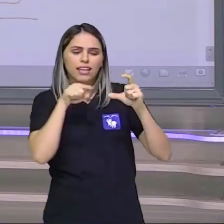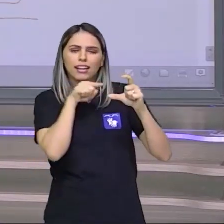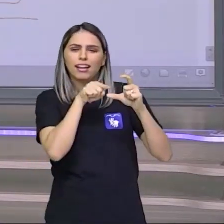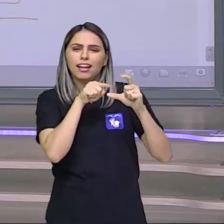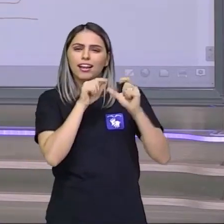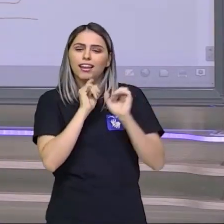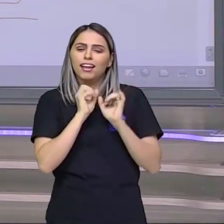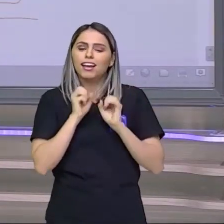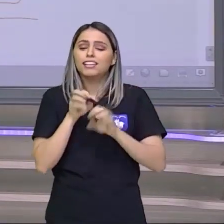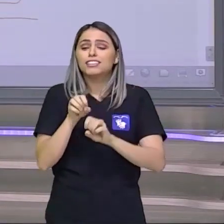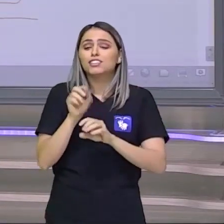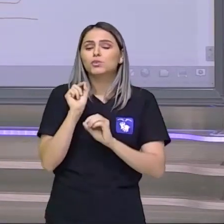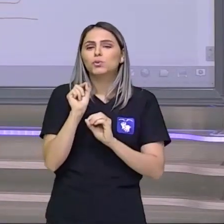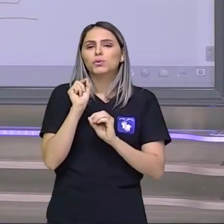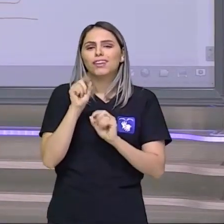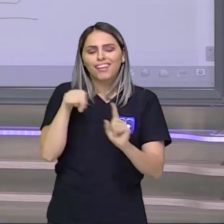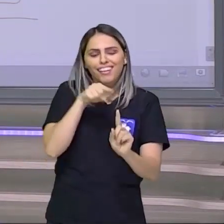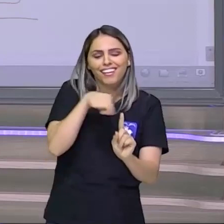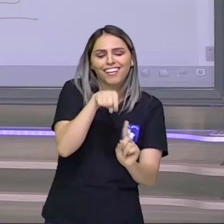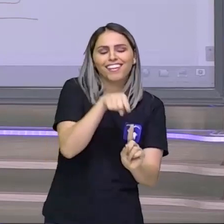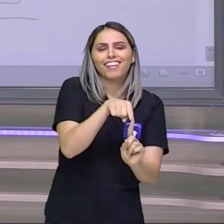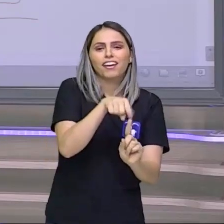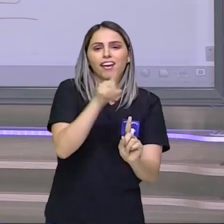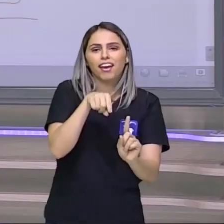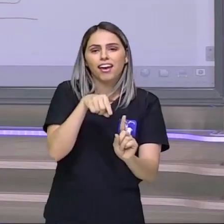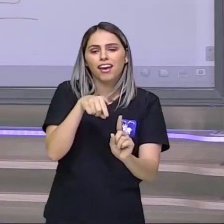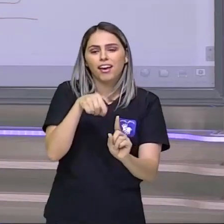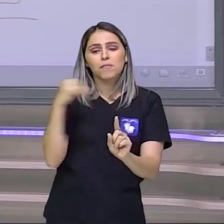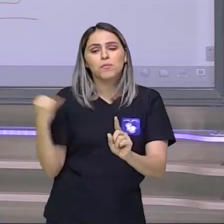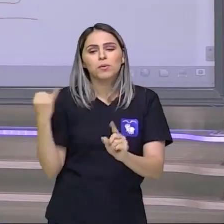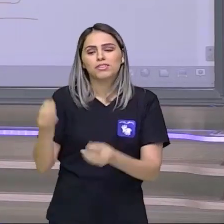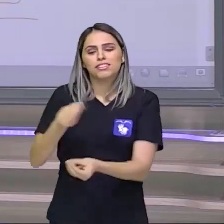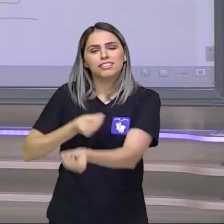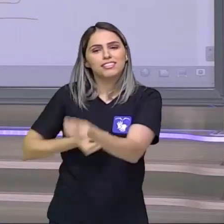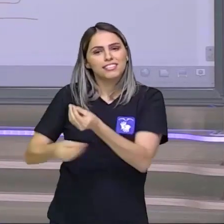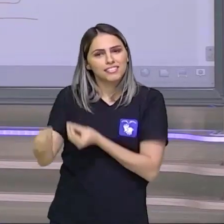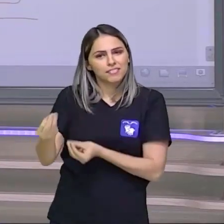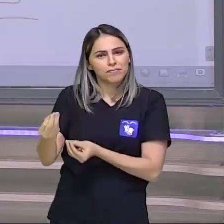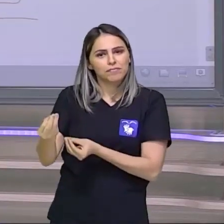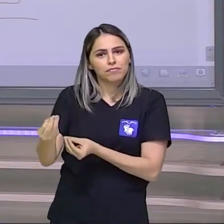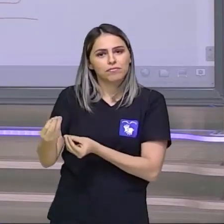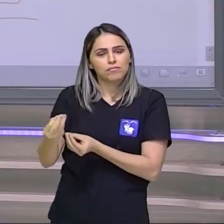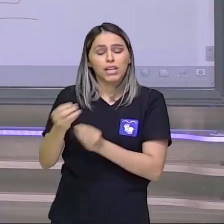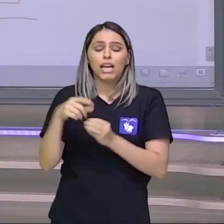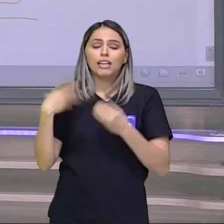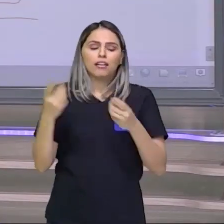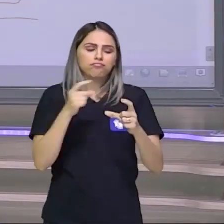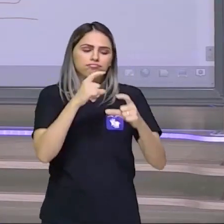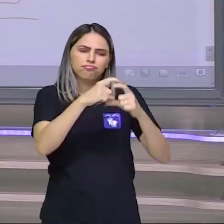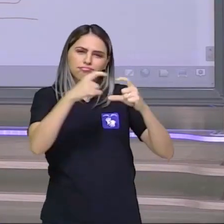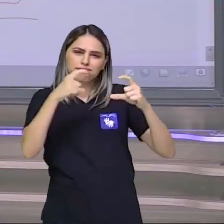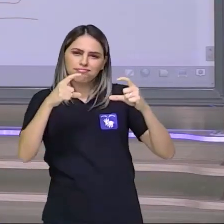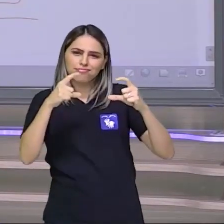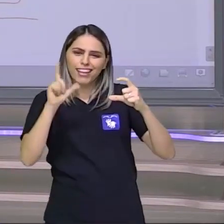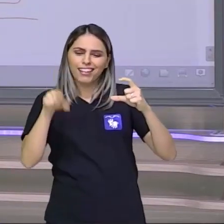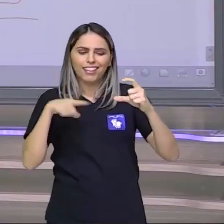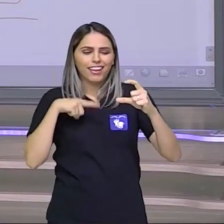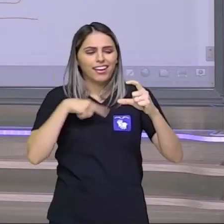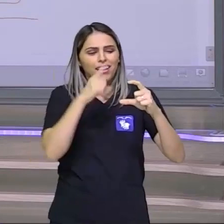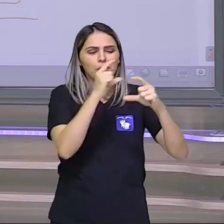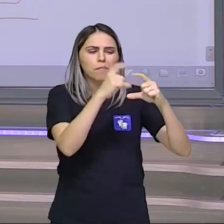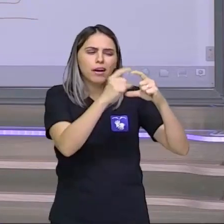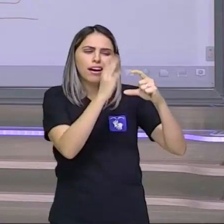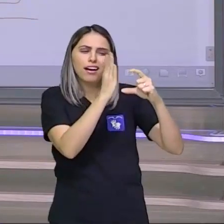Então, o que é uma tirinha? Uma tirinha são separações, são quadrados separados que